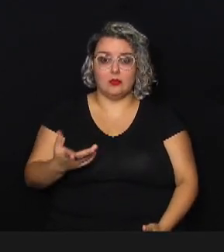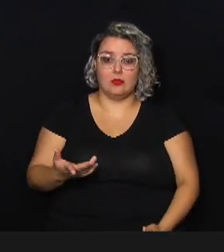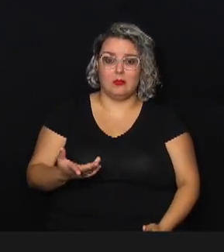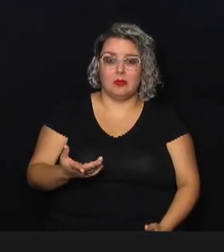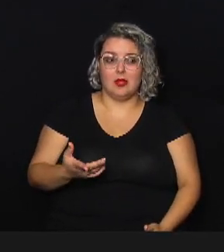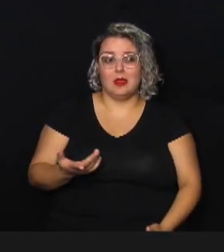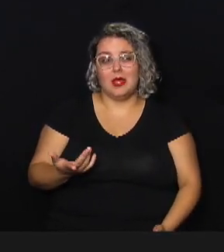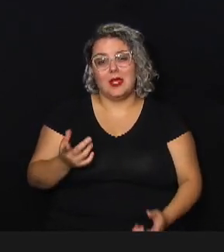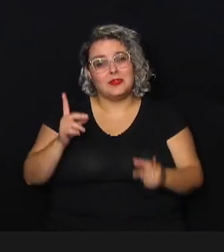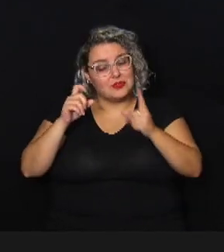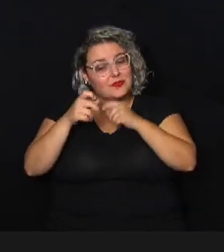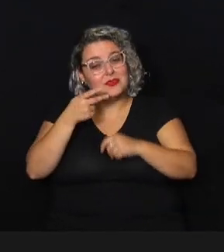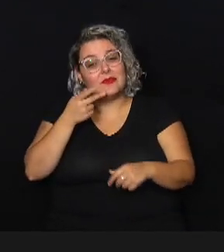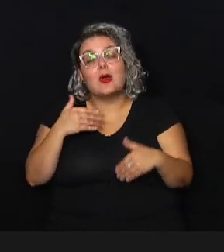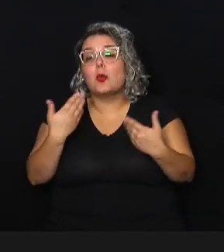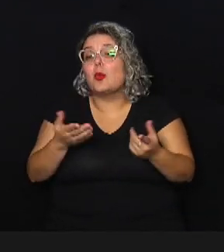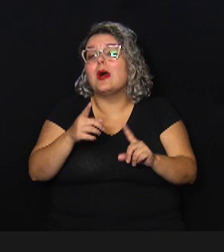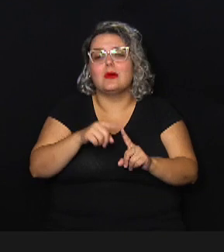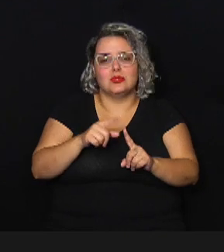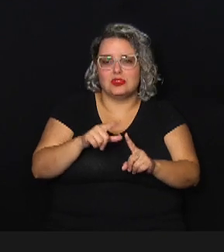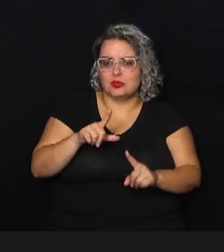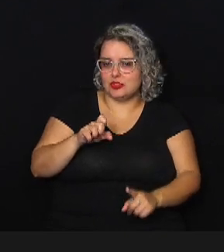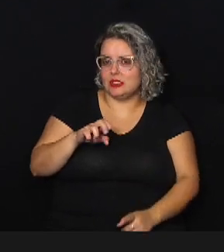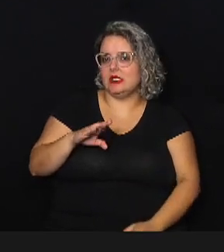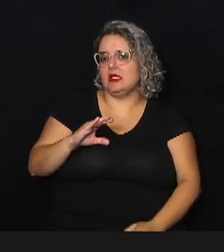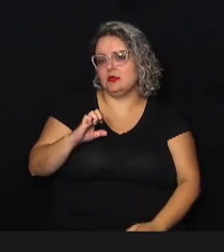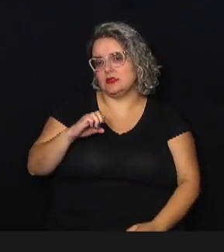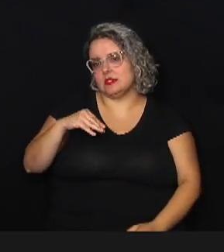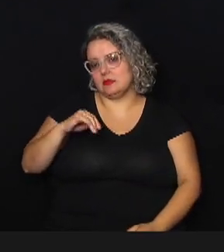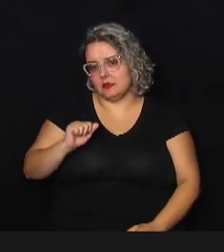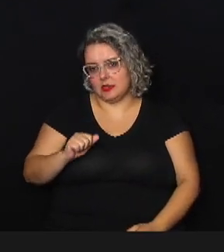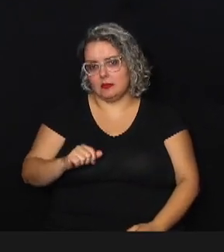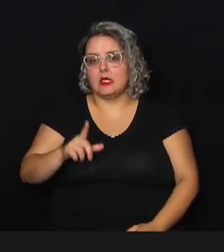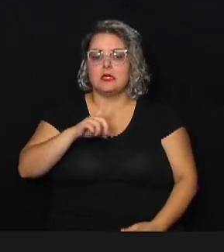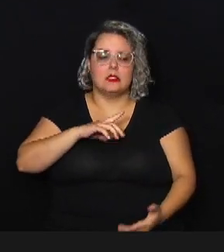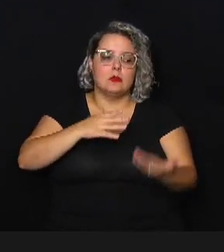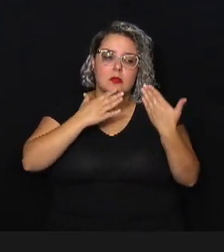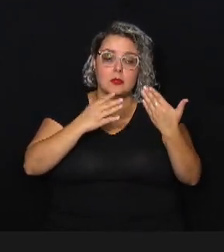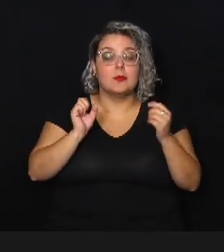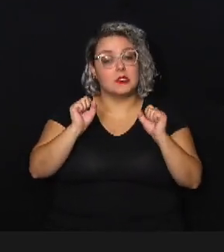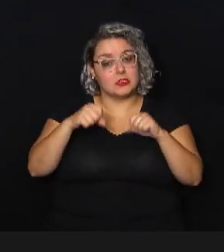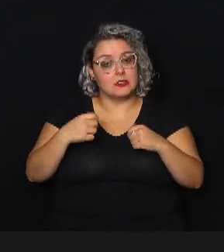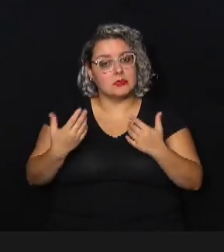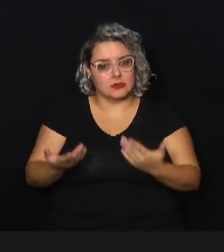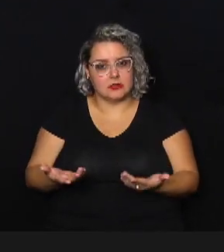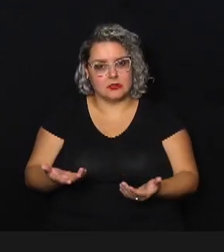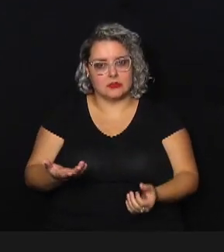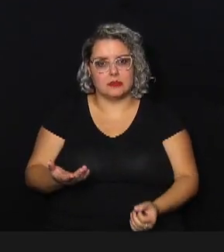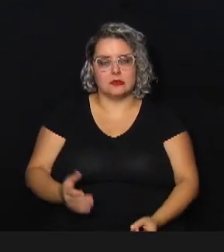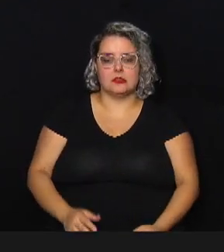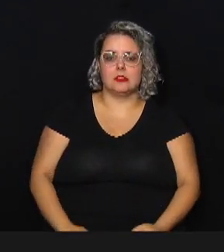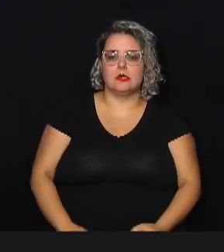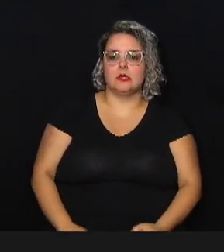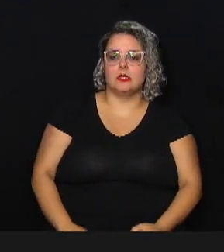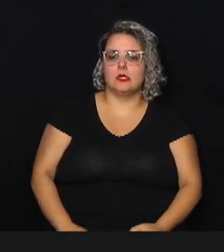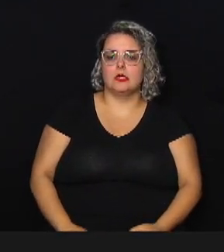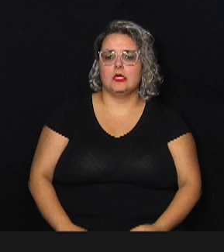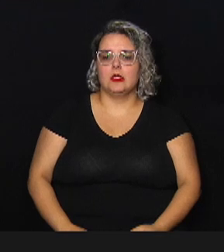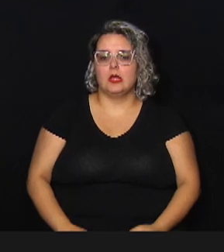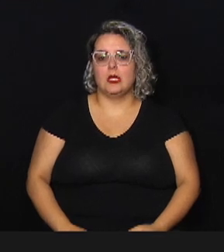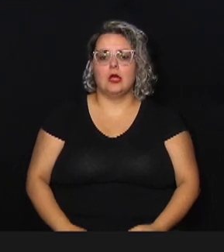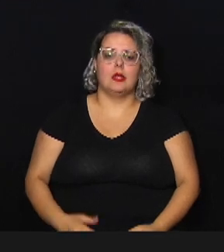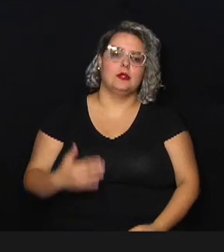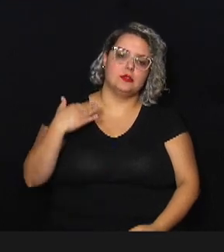é, tá? Mas que tem uma suspeita de leucemia, sim. E aí acabam chamando a gente para